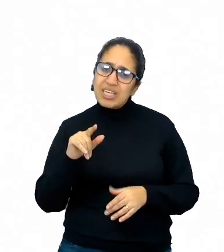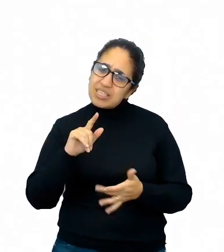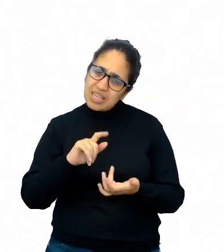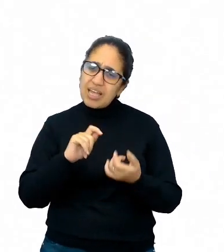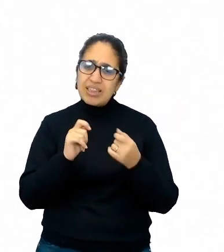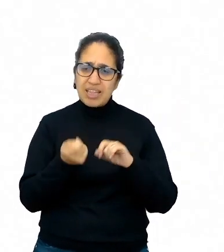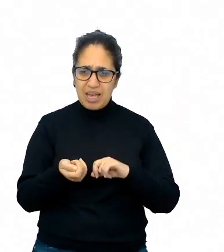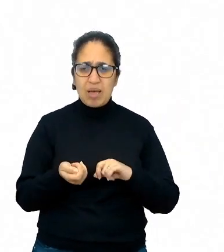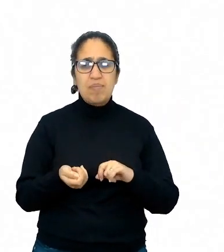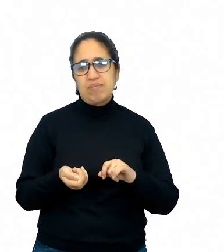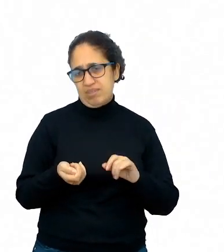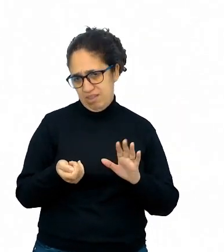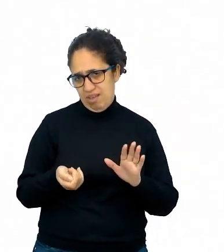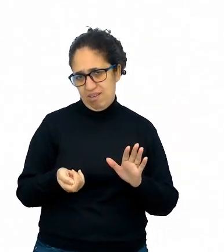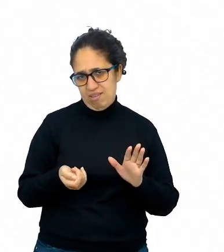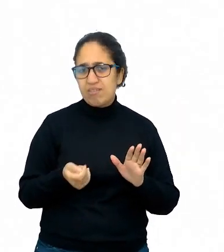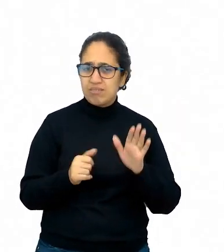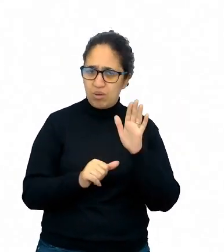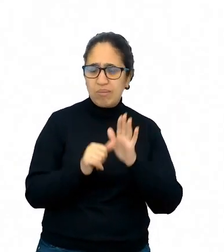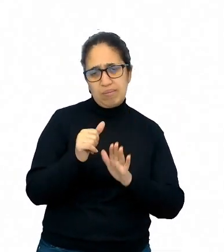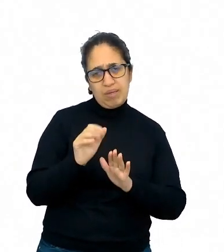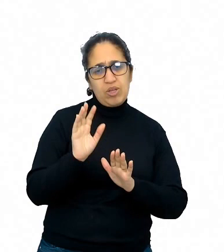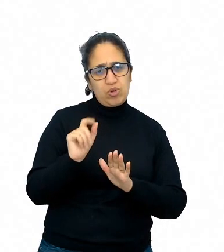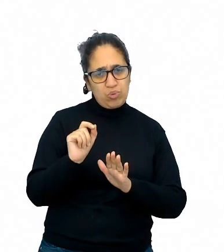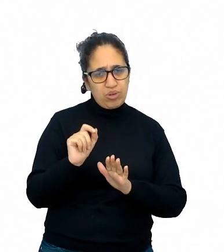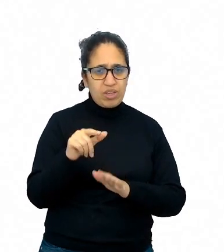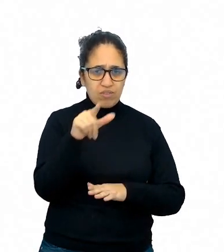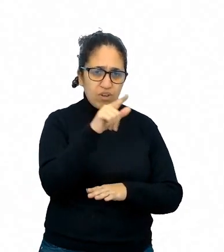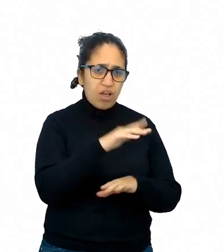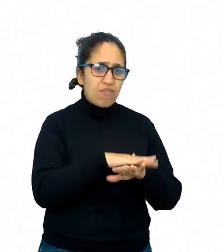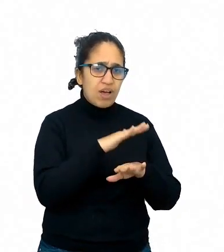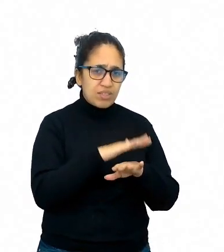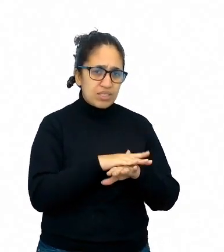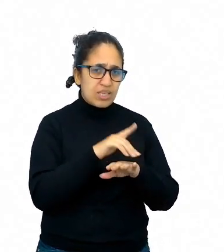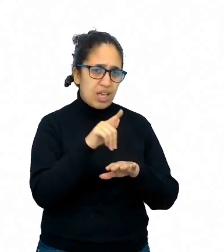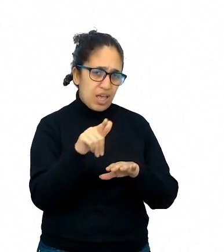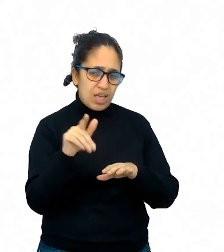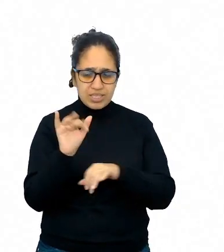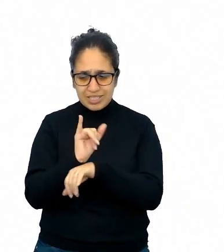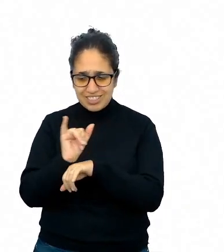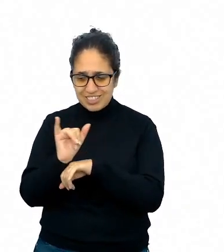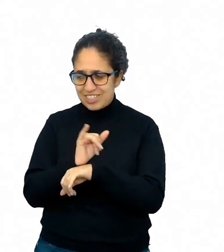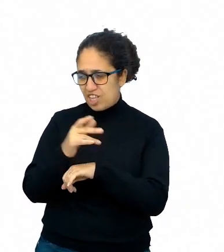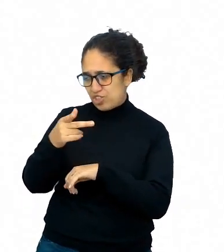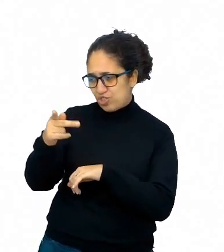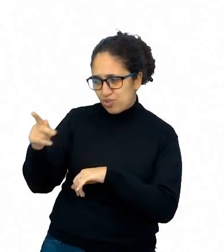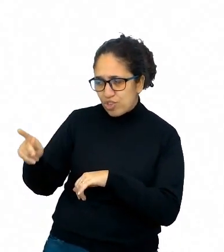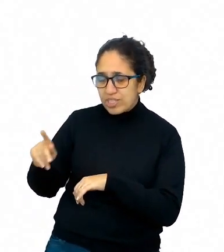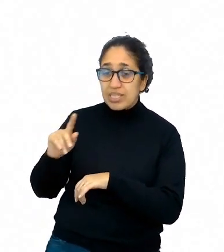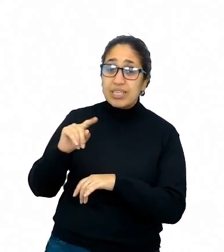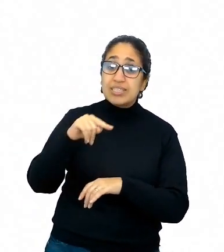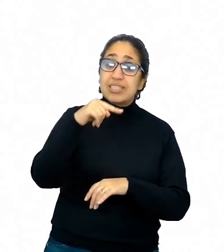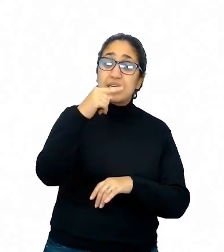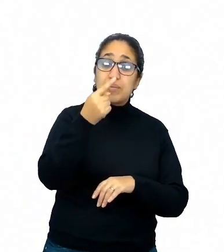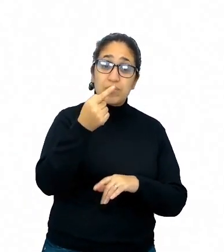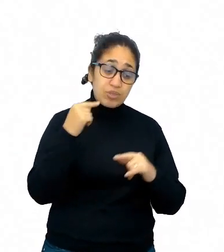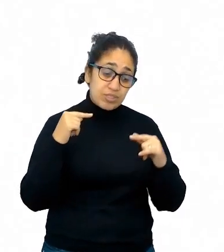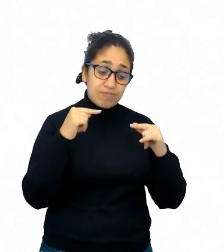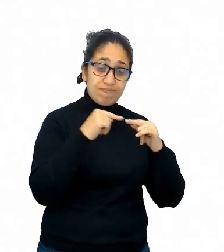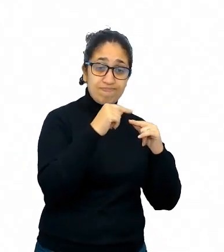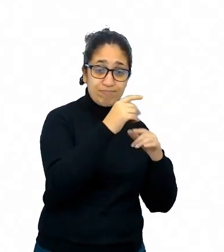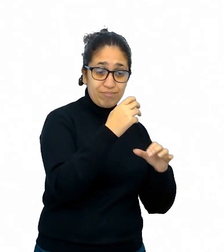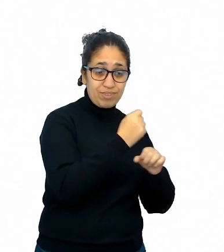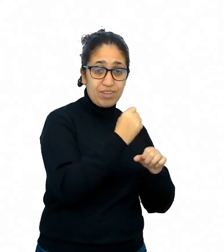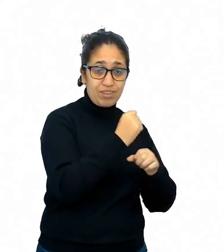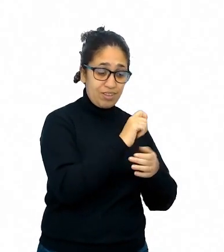essa situação, né? Então, primeiramente, vocês vão fazer utilizando as suas estratégias e depois vocês vão conferir com o uso da